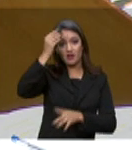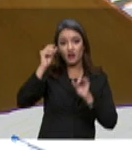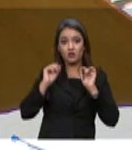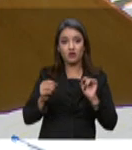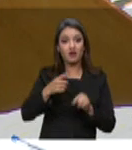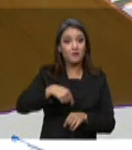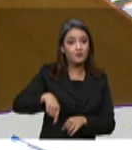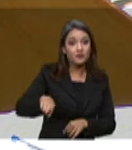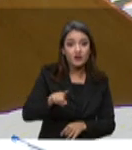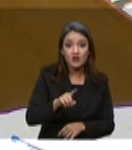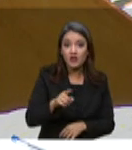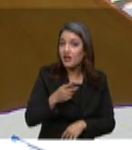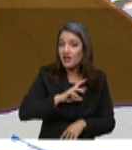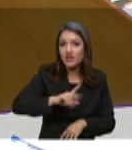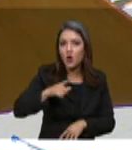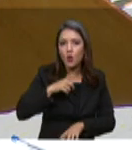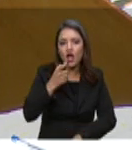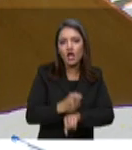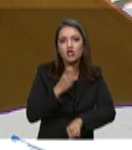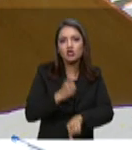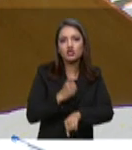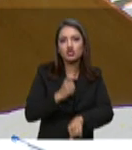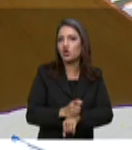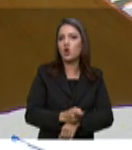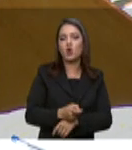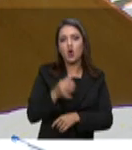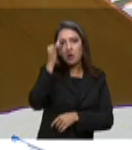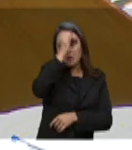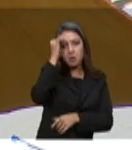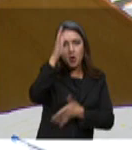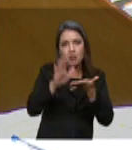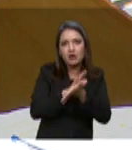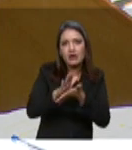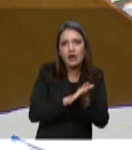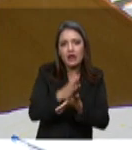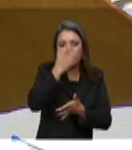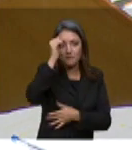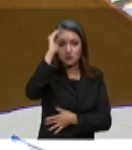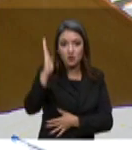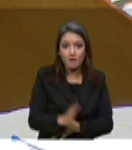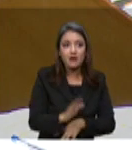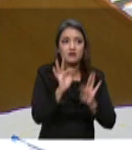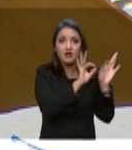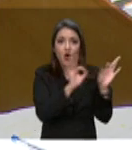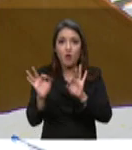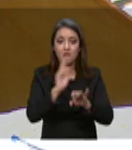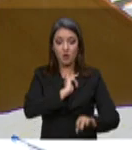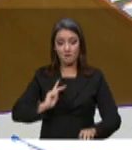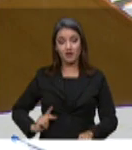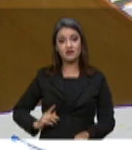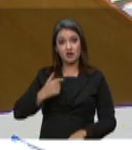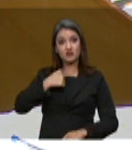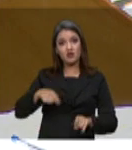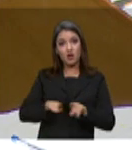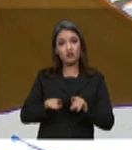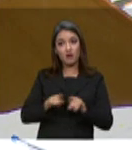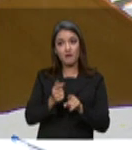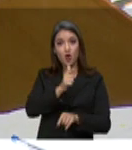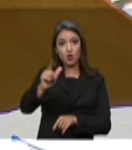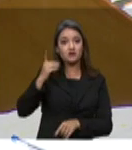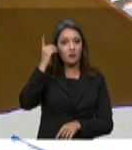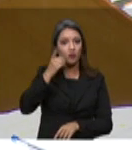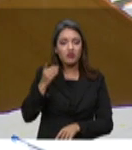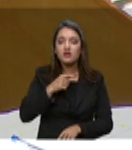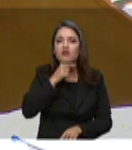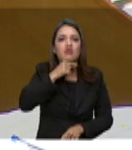vocês não estão lidando com nenhum idiota com nenhum idiota esses milhões de brasileiros que acompanha tanto o presidente quanto a mim EA outros deputados